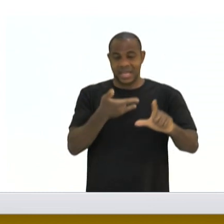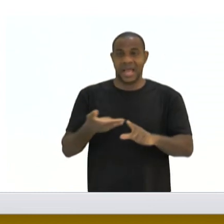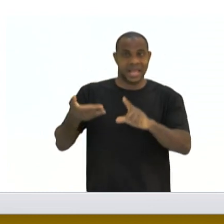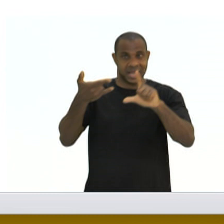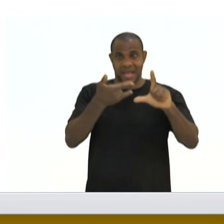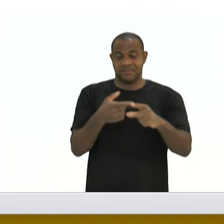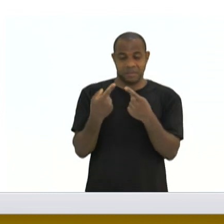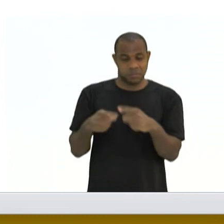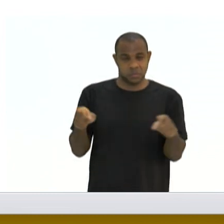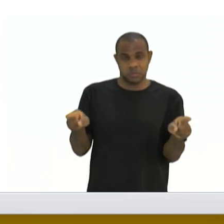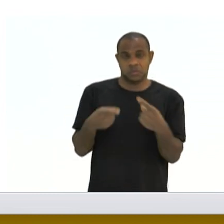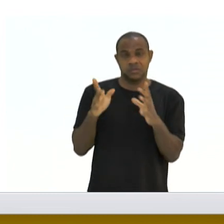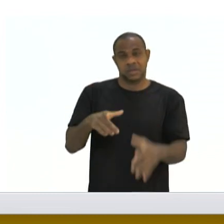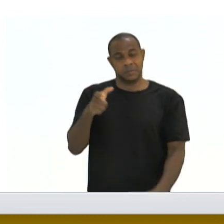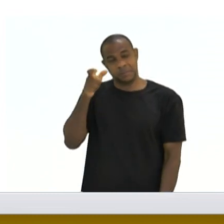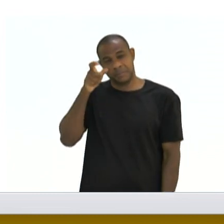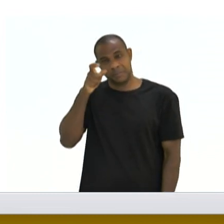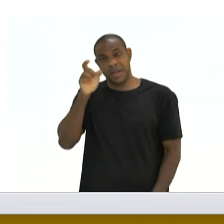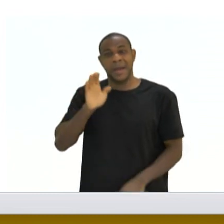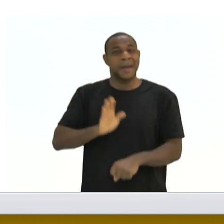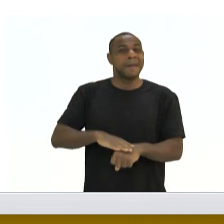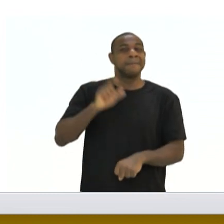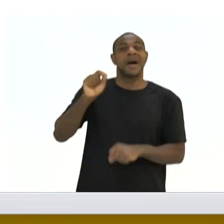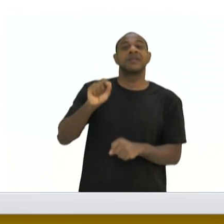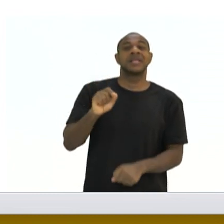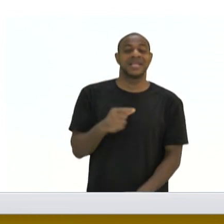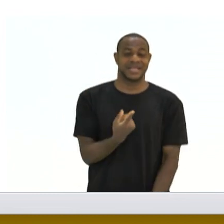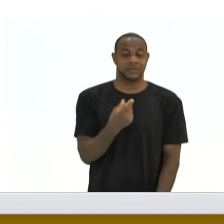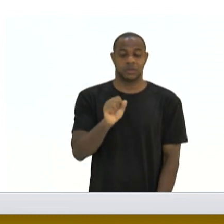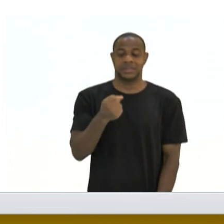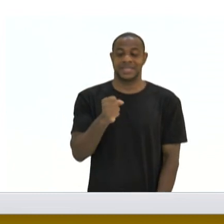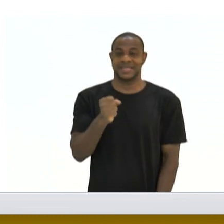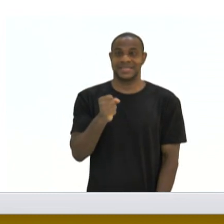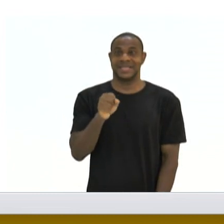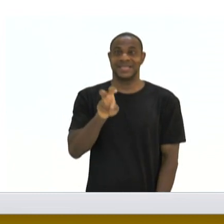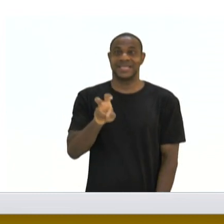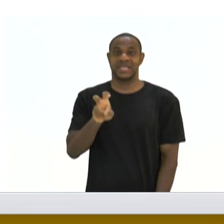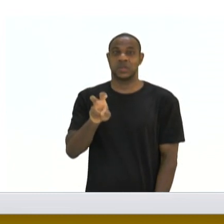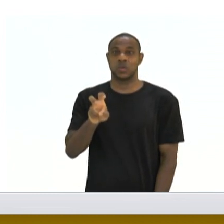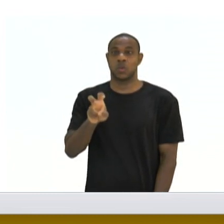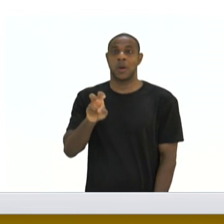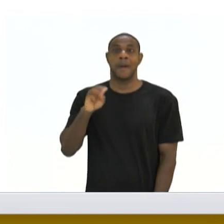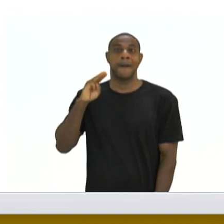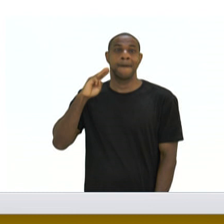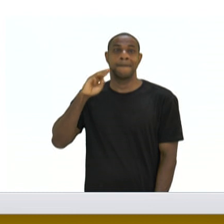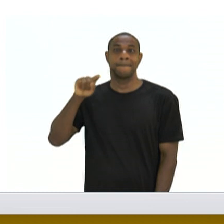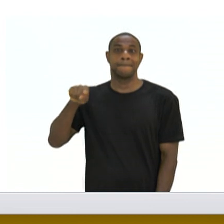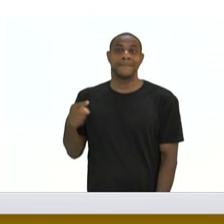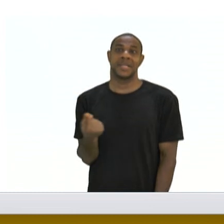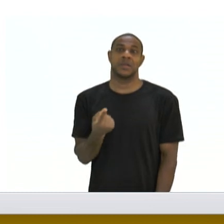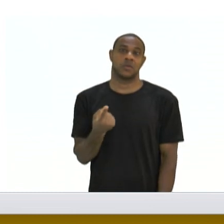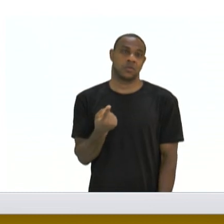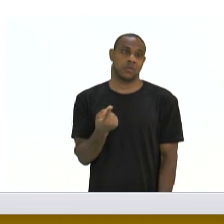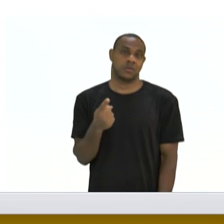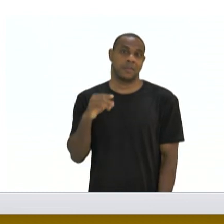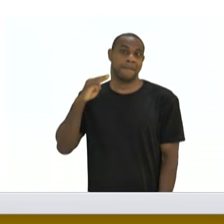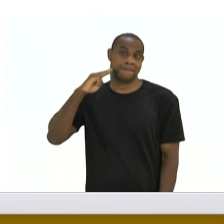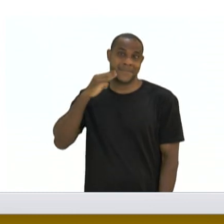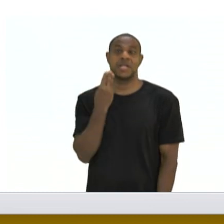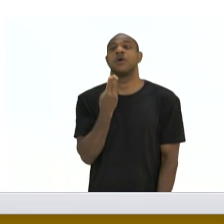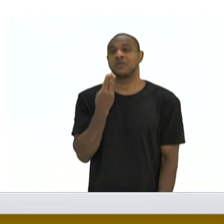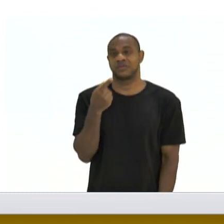assistidas por mais de 85 milhões de pessoas no Brasil o